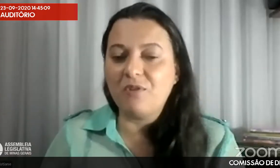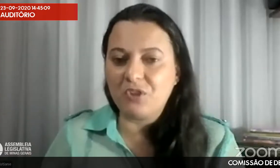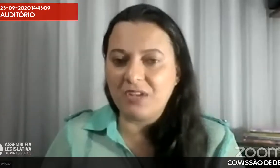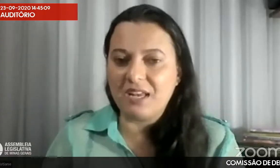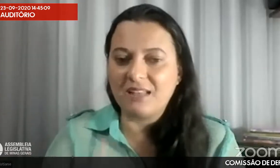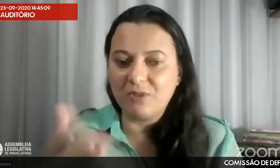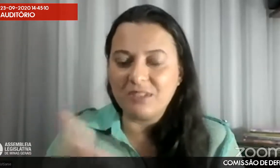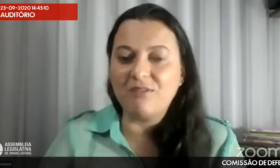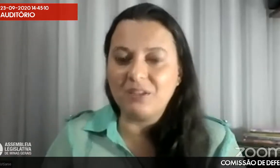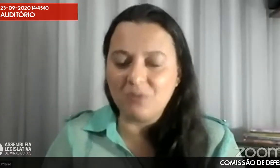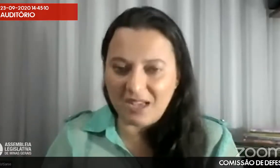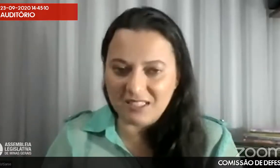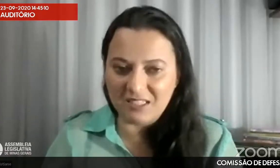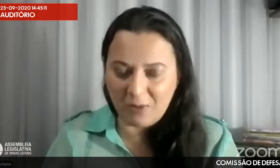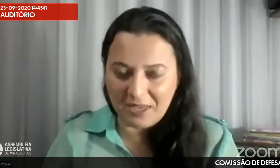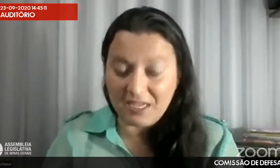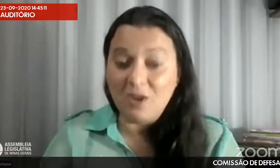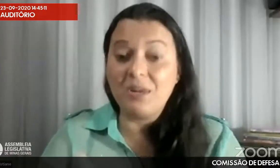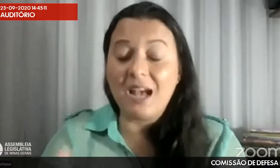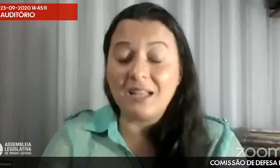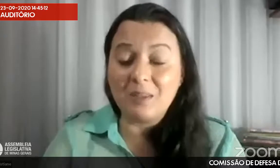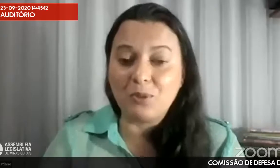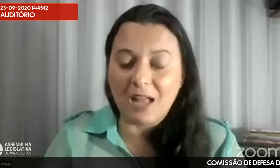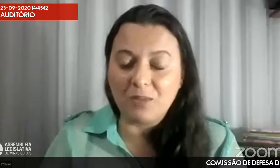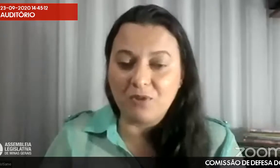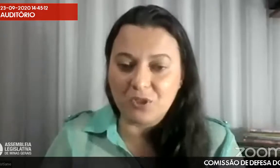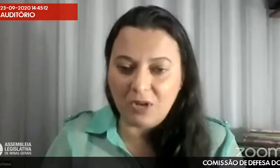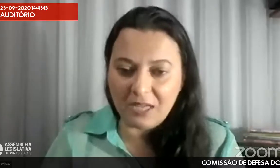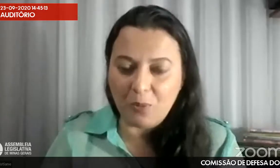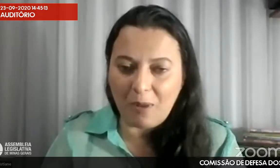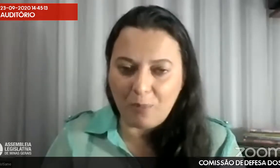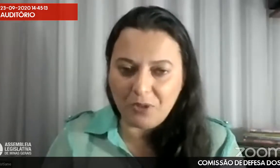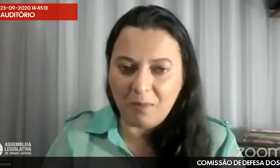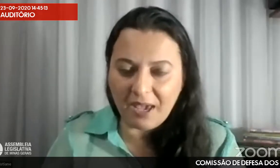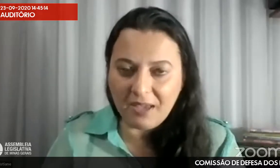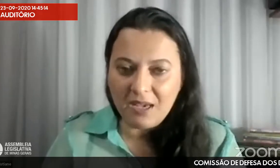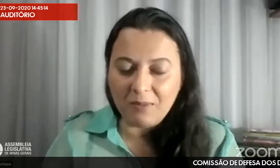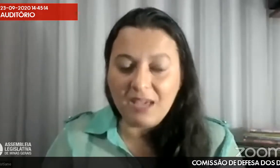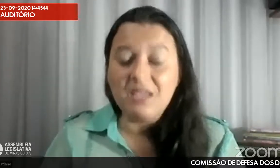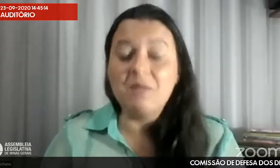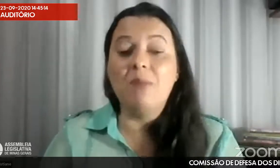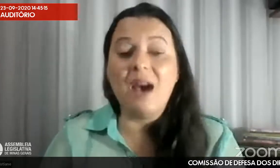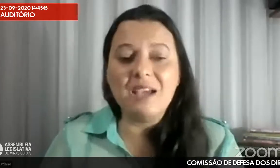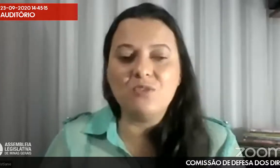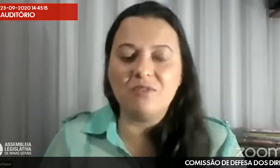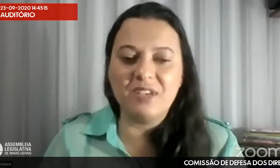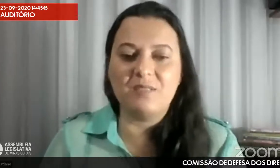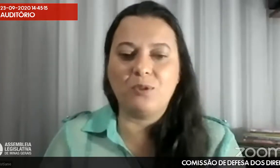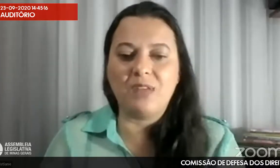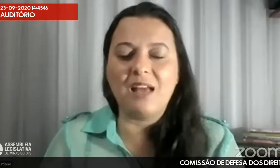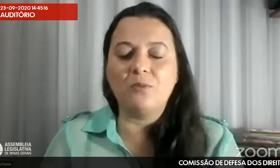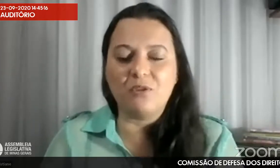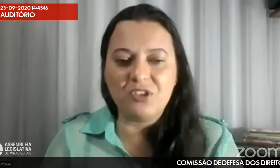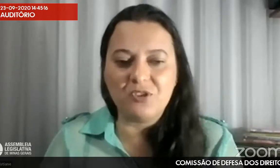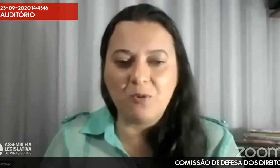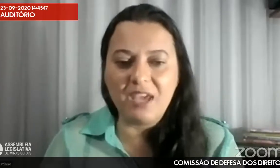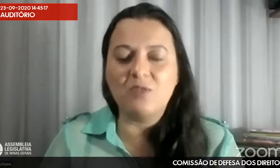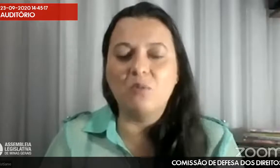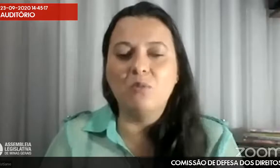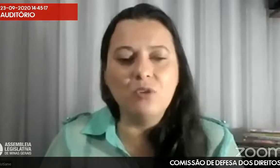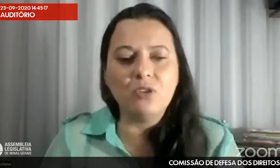a professora Renata vão estar falando mais na sequência. Obrigada, deputado, professor Cleiton, pelo apoio também, né? E mais uma vez, deputado,